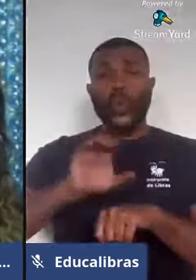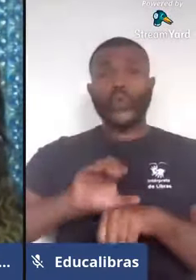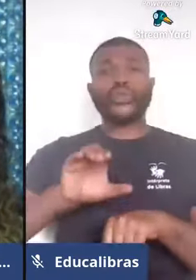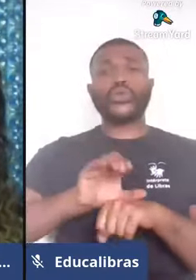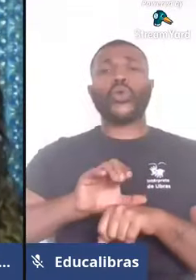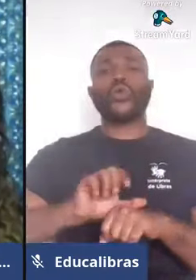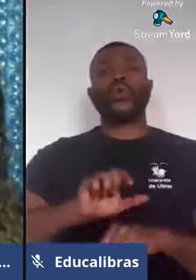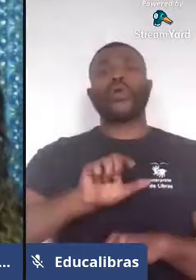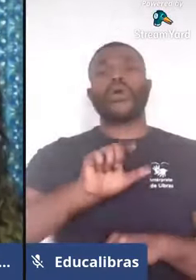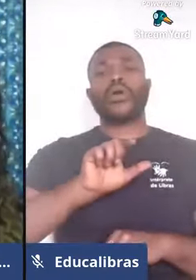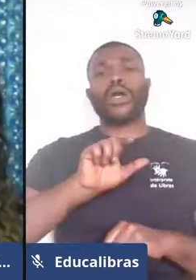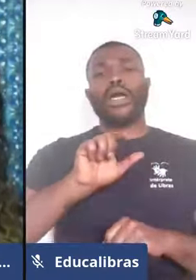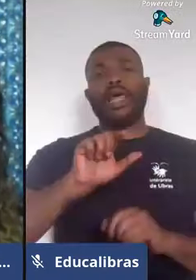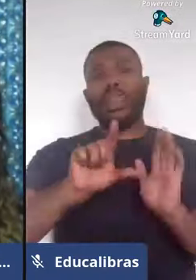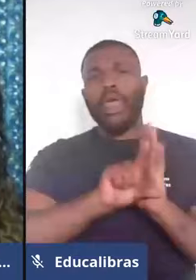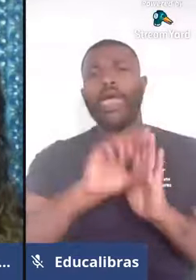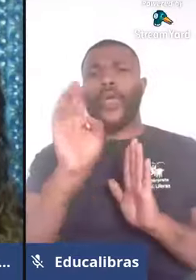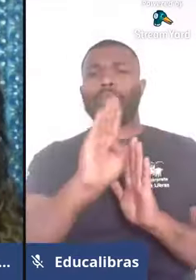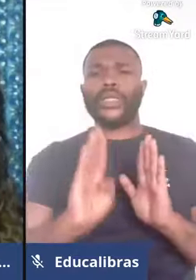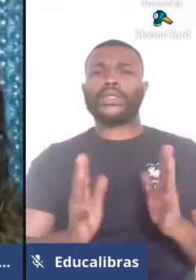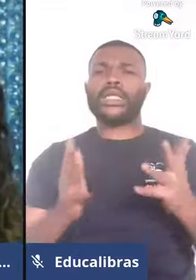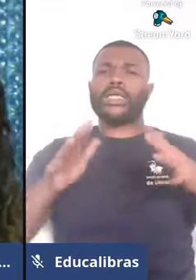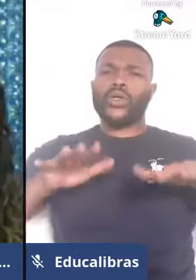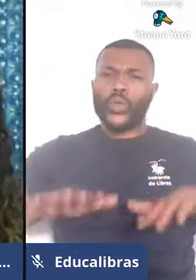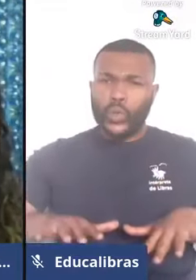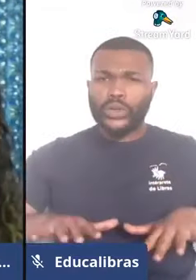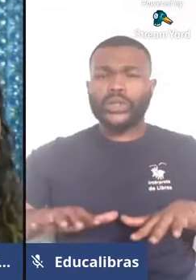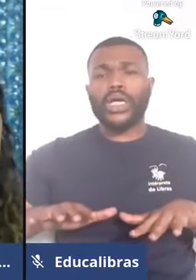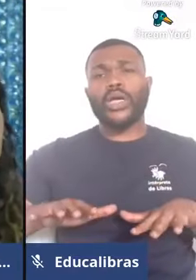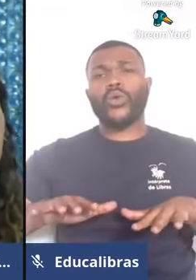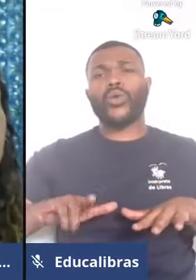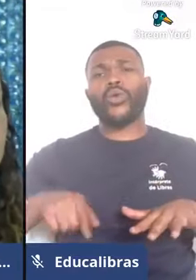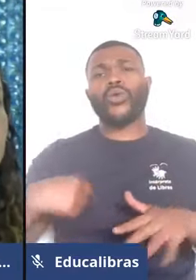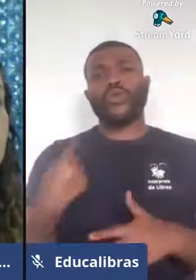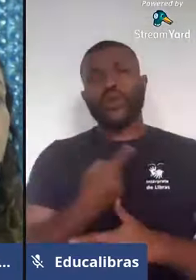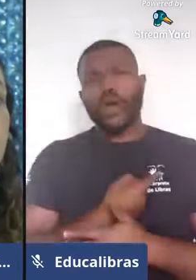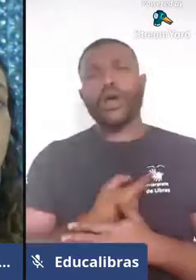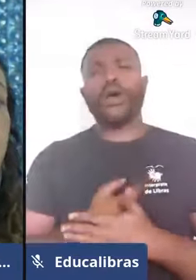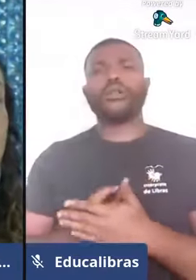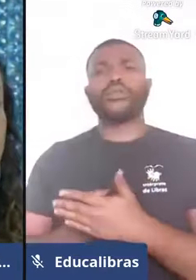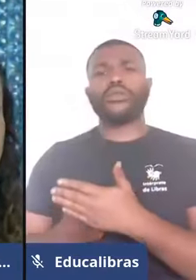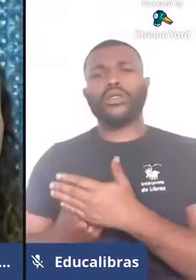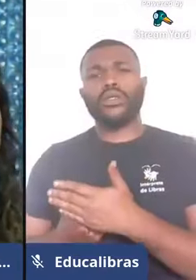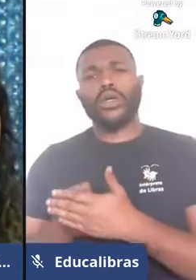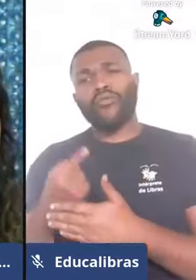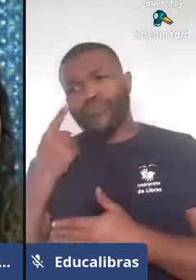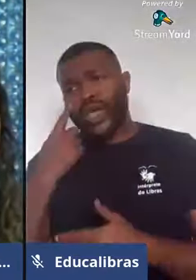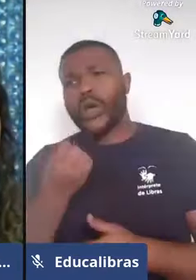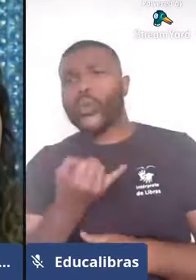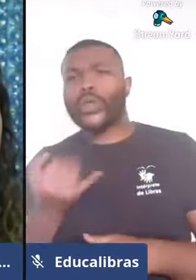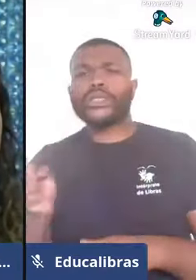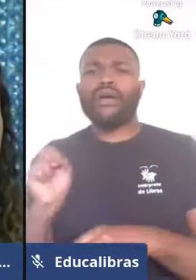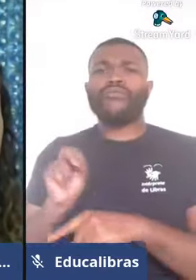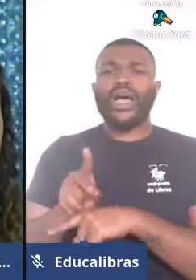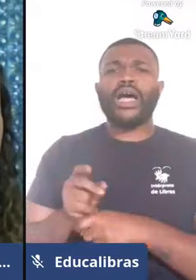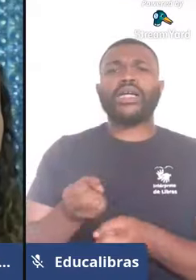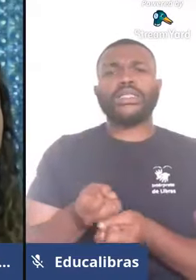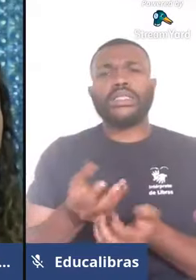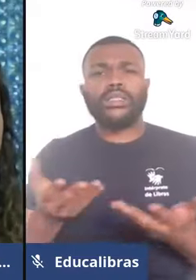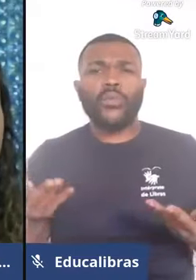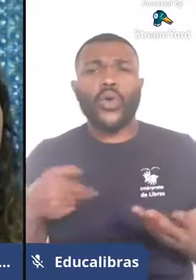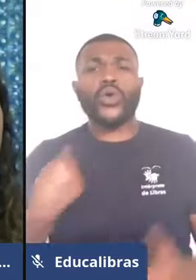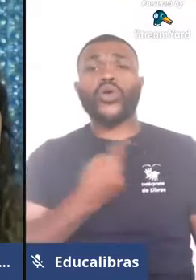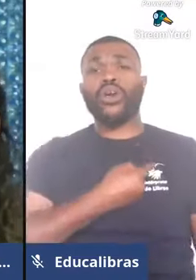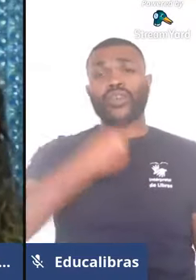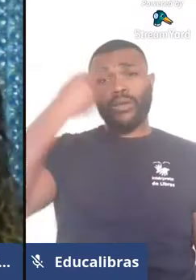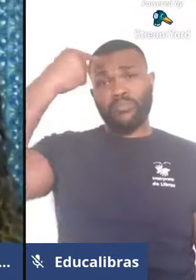gente expande isso, a gente compra um número aí de vagas e distribui, sei lá. Vamos pensar alguma